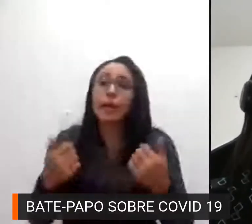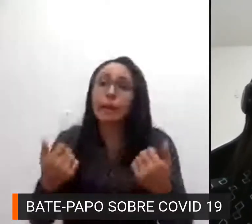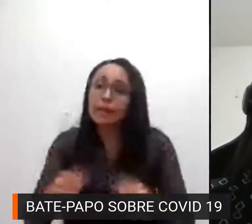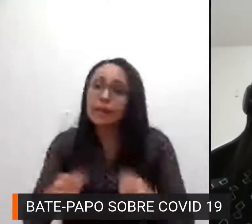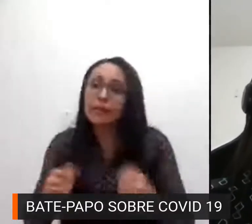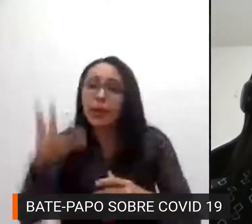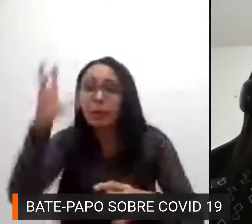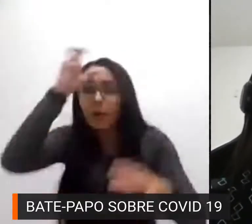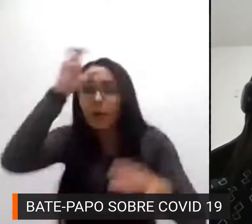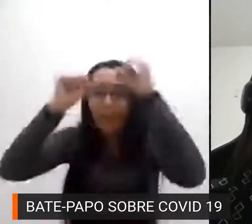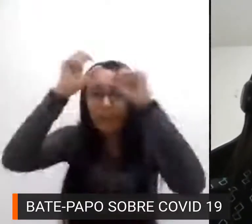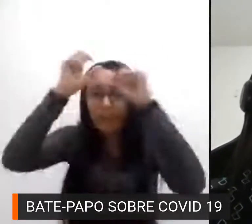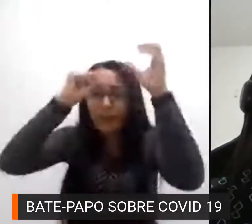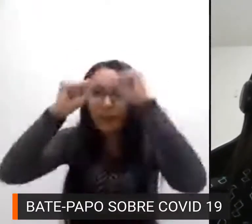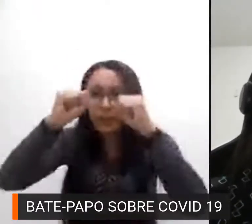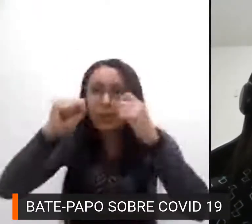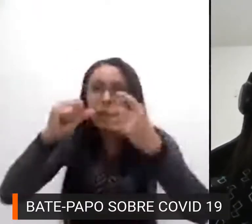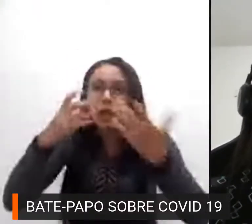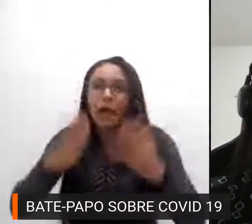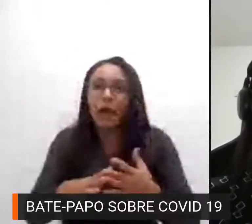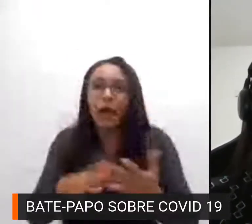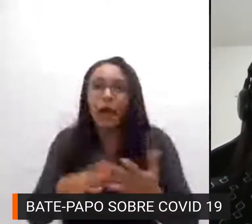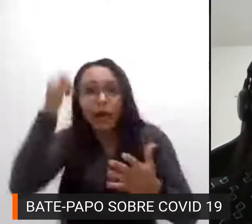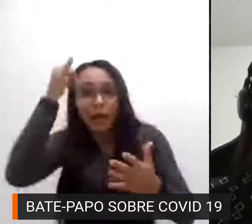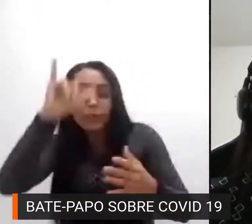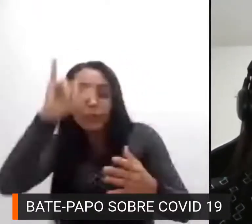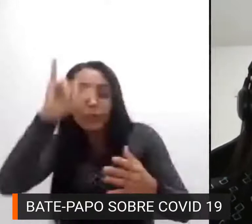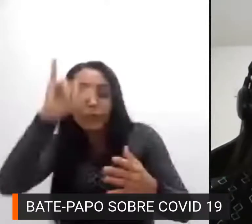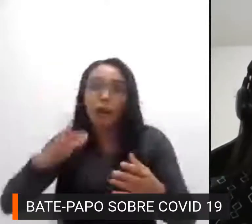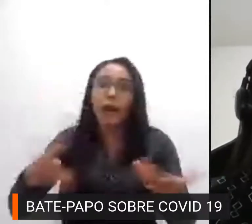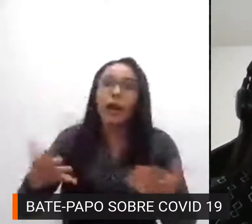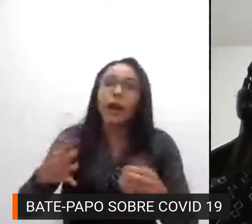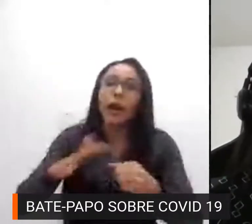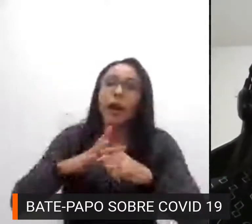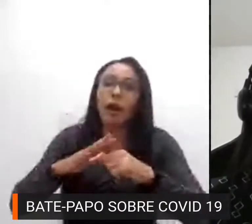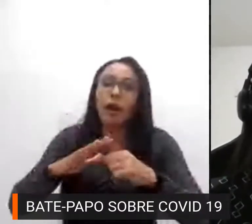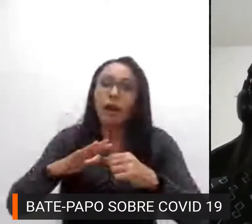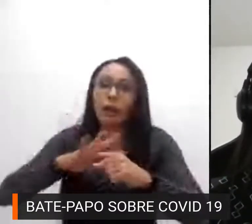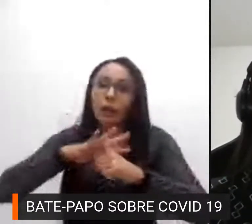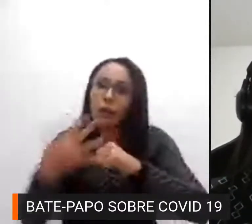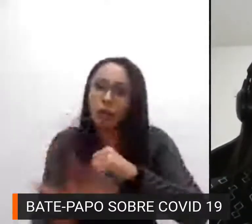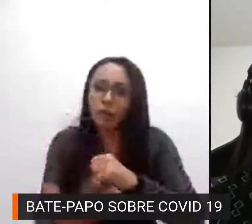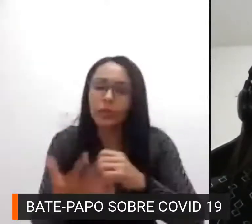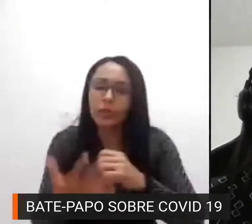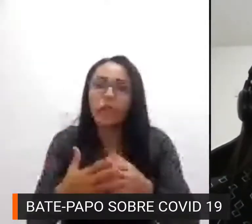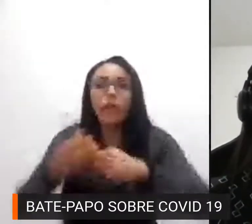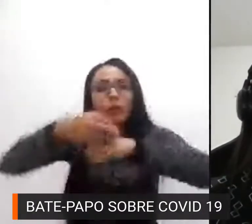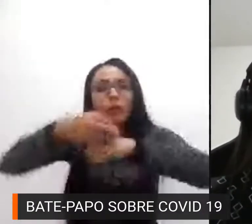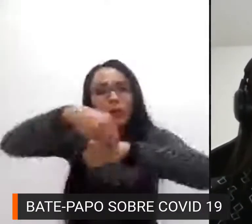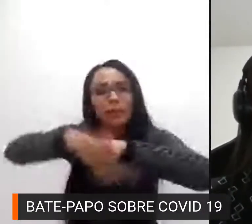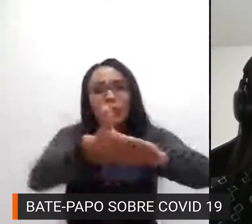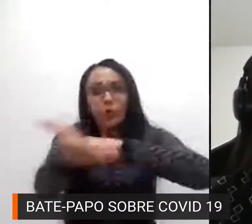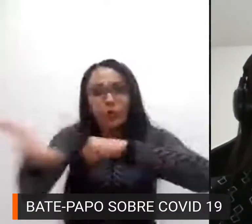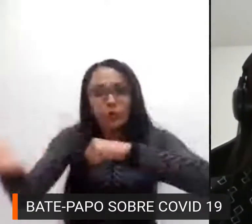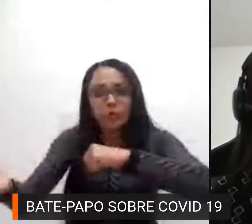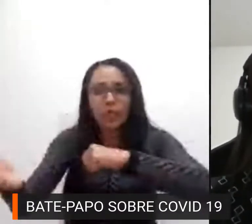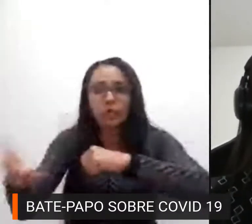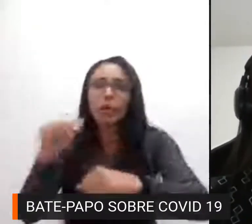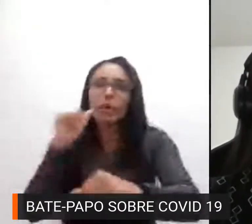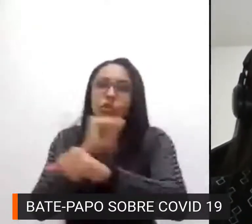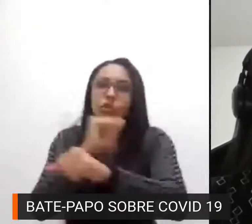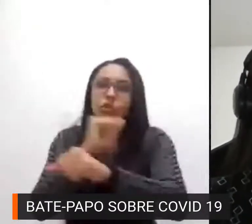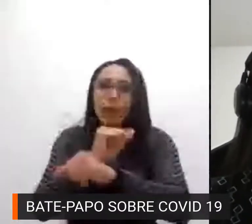não nos contaminemos com ele. E aí eu vou dar essas dicas a todos vocês hoje e espero que a gente